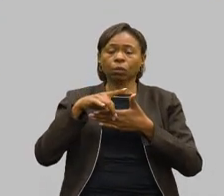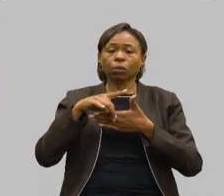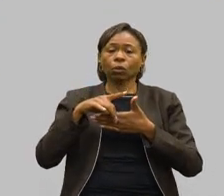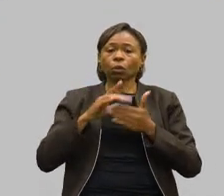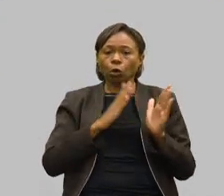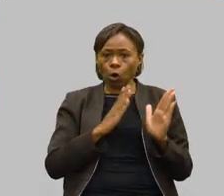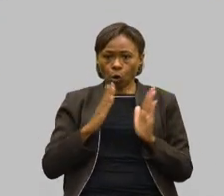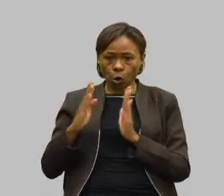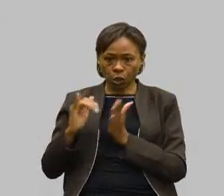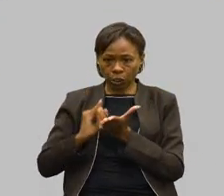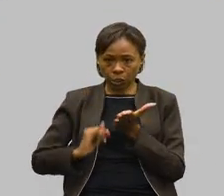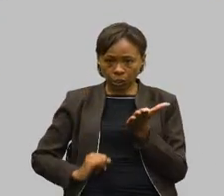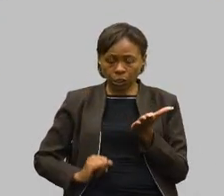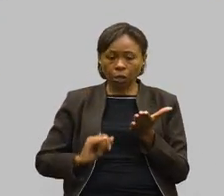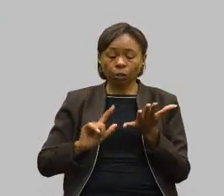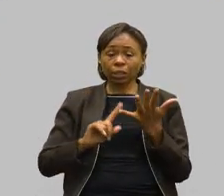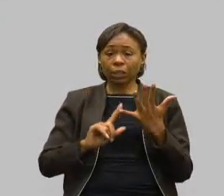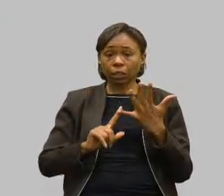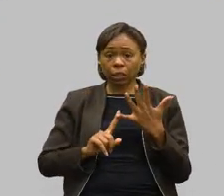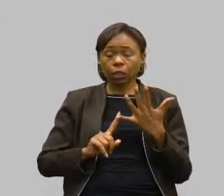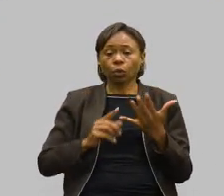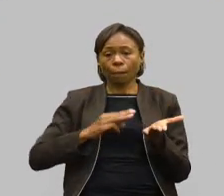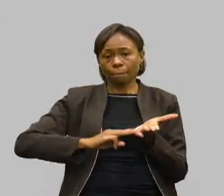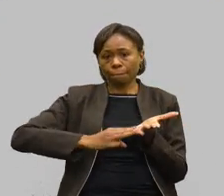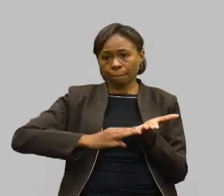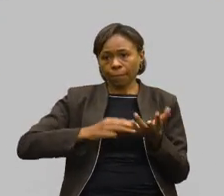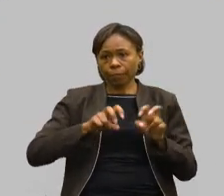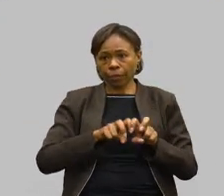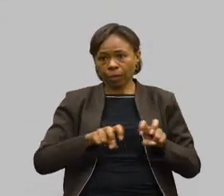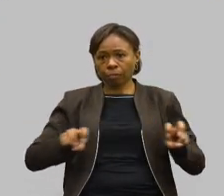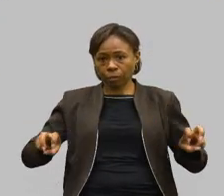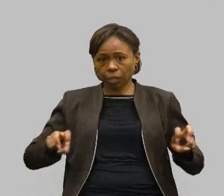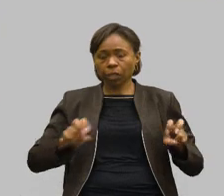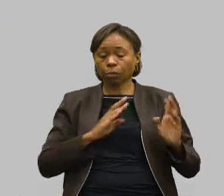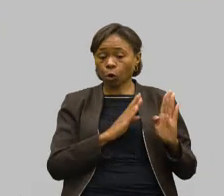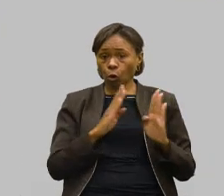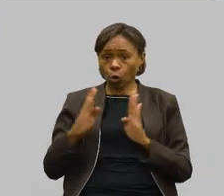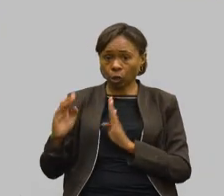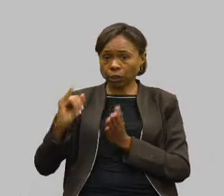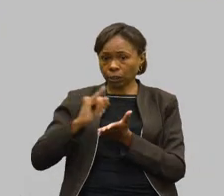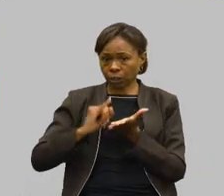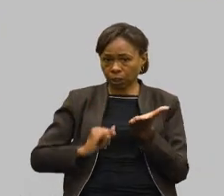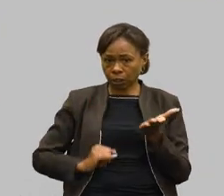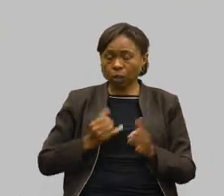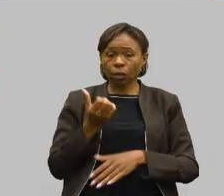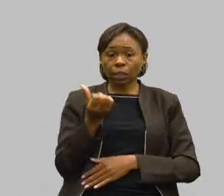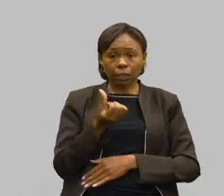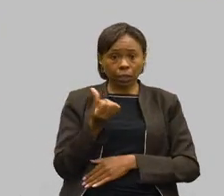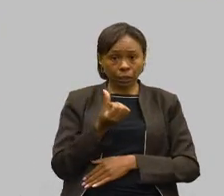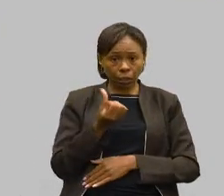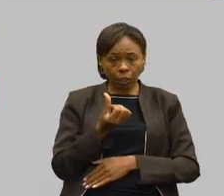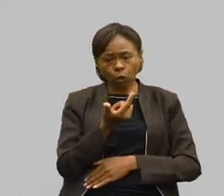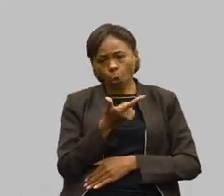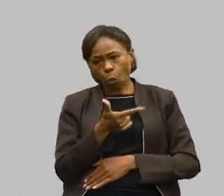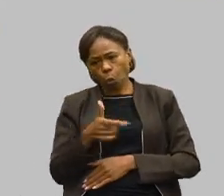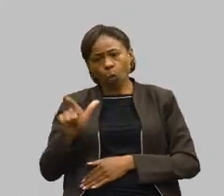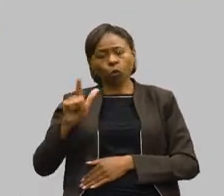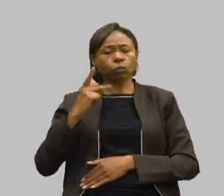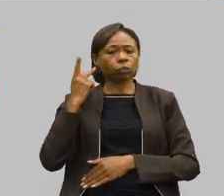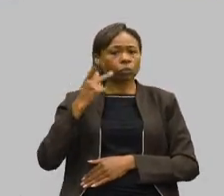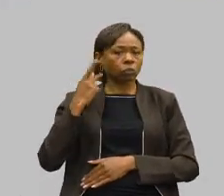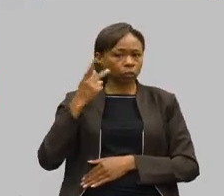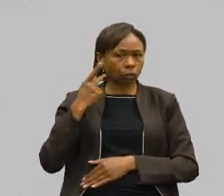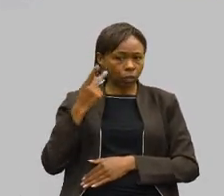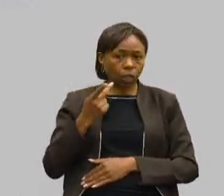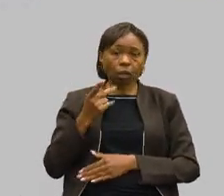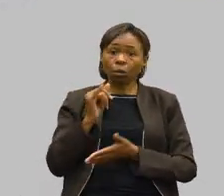Quinto, membros da mesa da Assembleia por ordem de inscrição. Sexto, demais parlamentares por ordem de